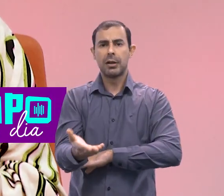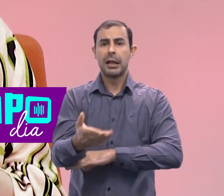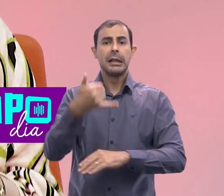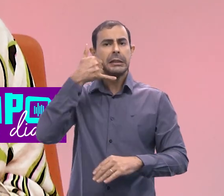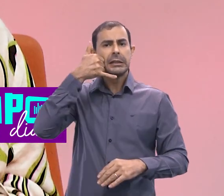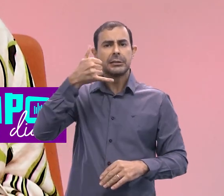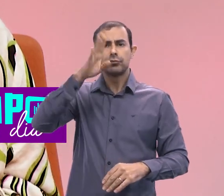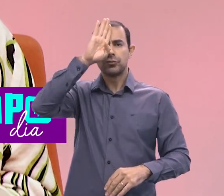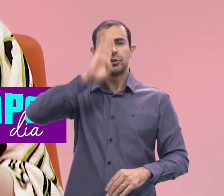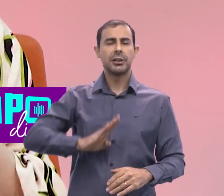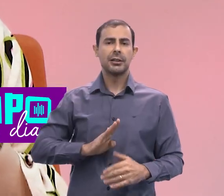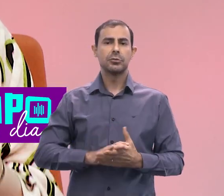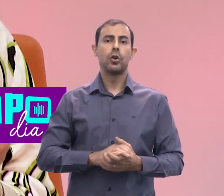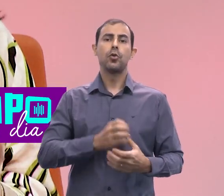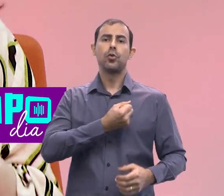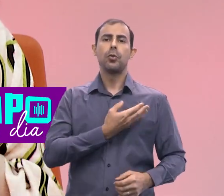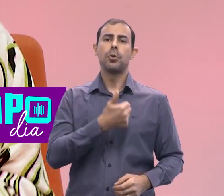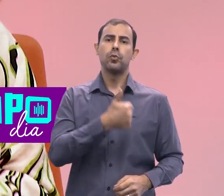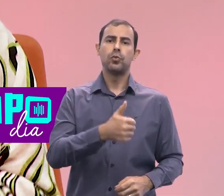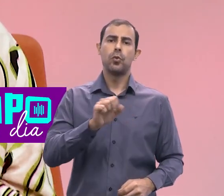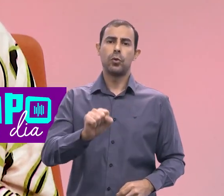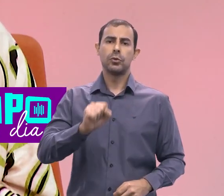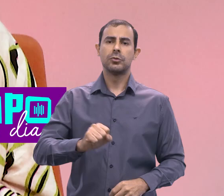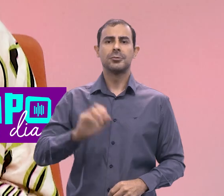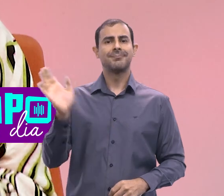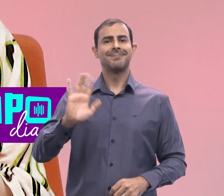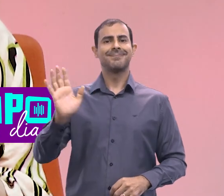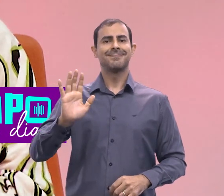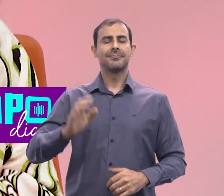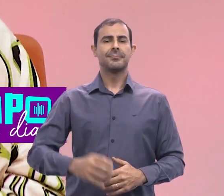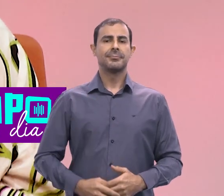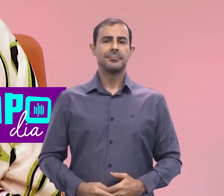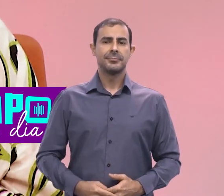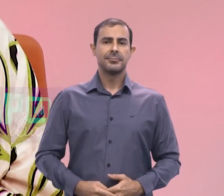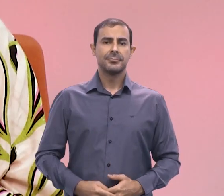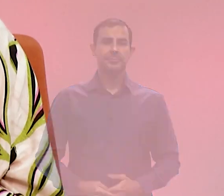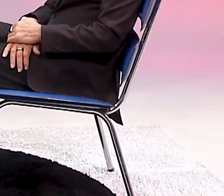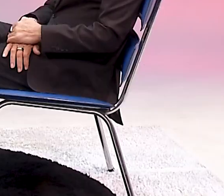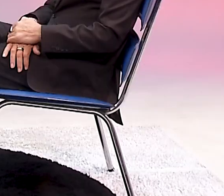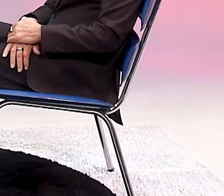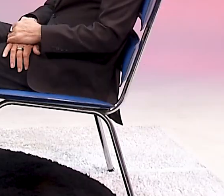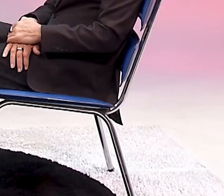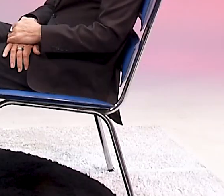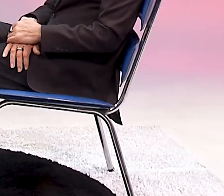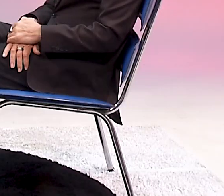a ligação não tem custo, então ligue 188 e até mais.